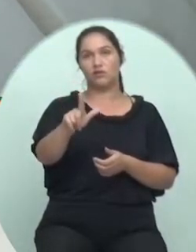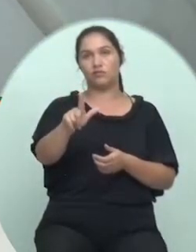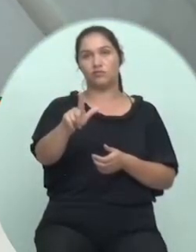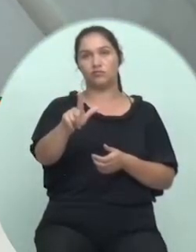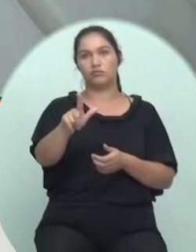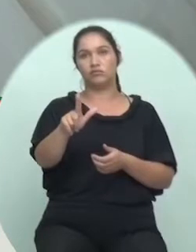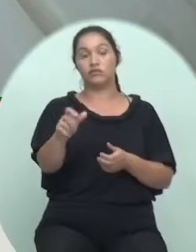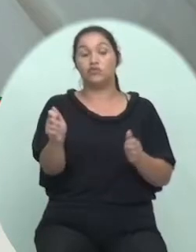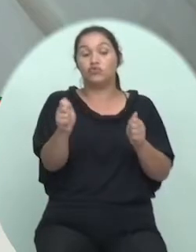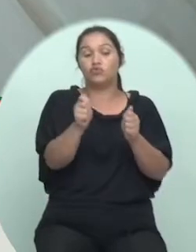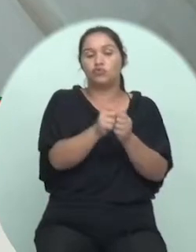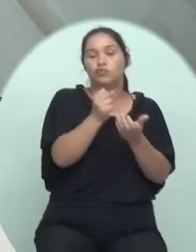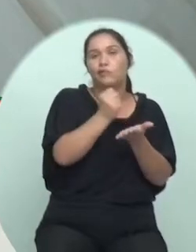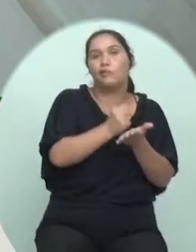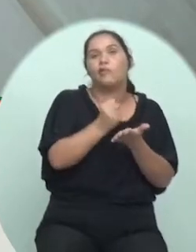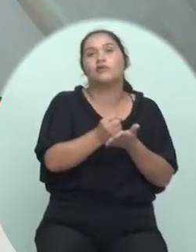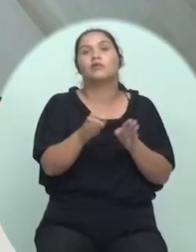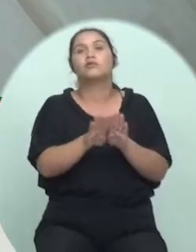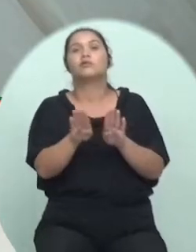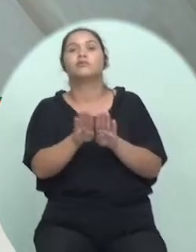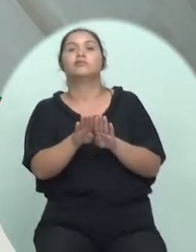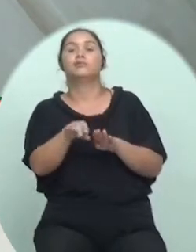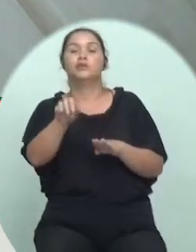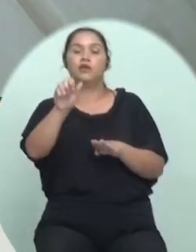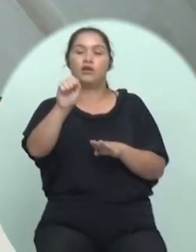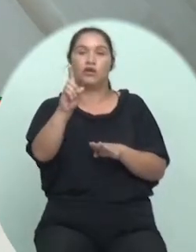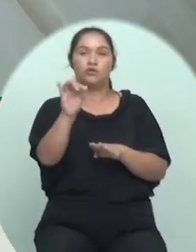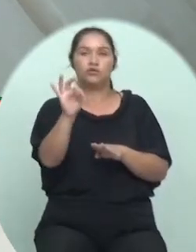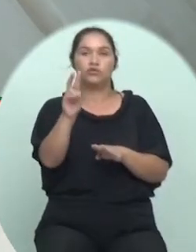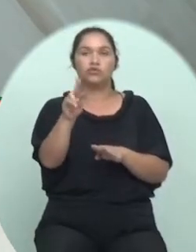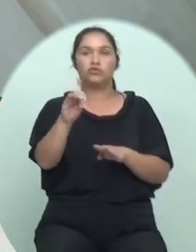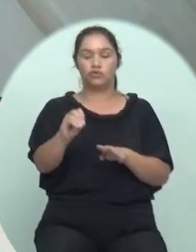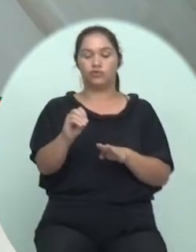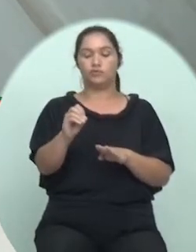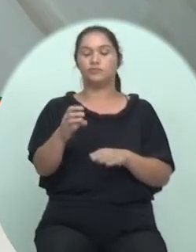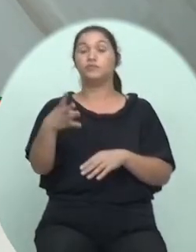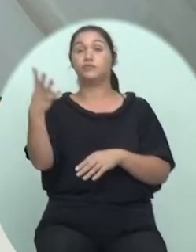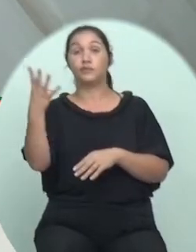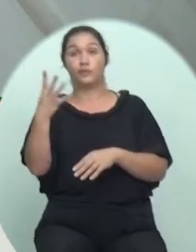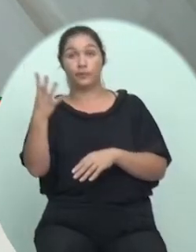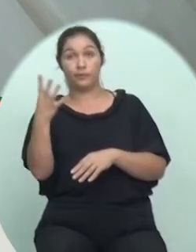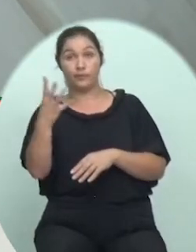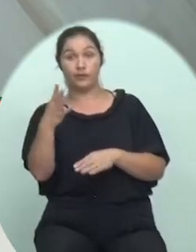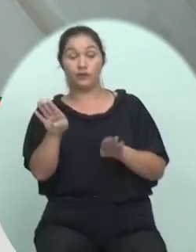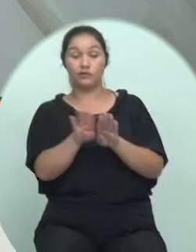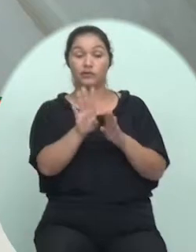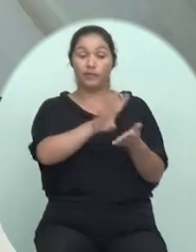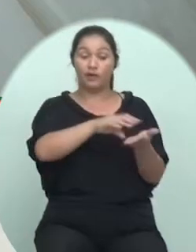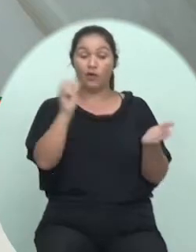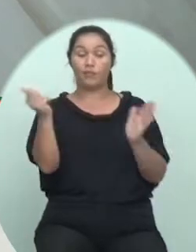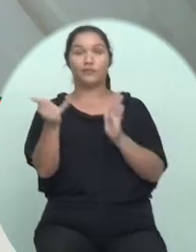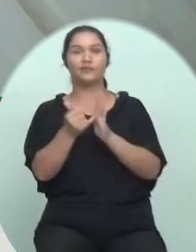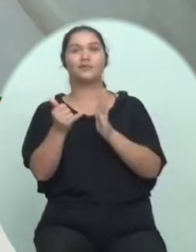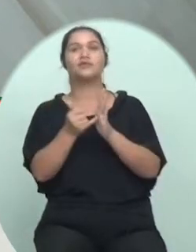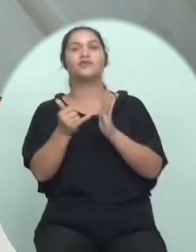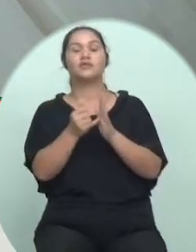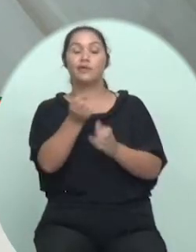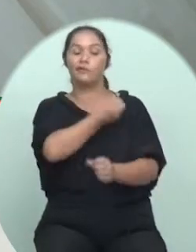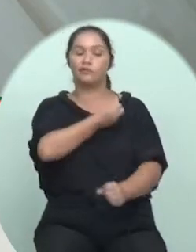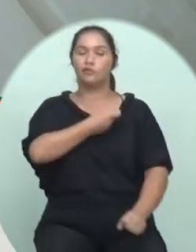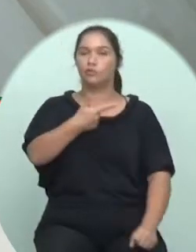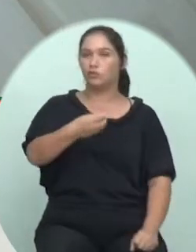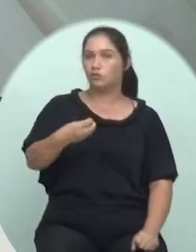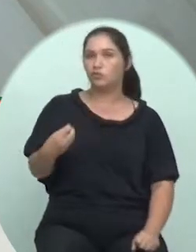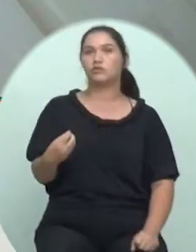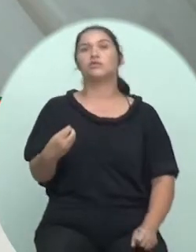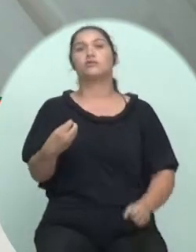236/PMC/2015, seus aditivos e apostilamentos. Quarto, requer também cópia do edital de concorrência número